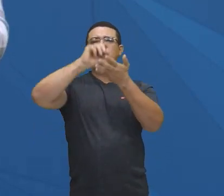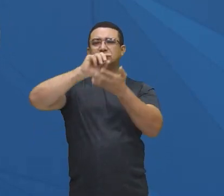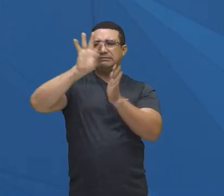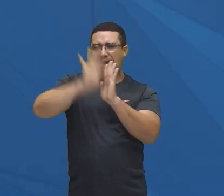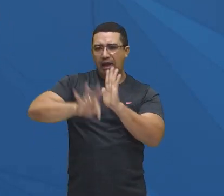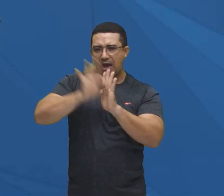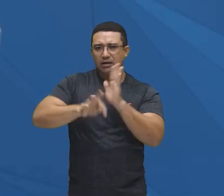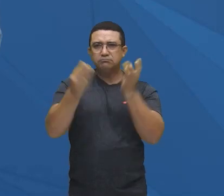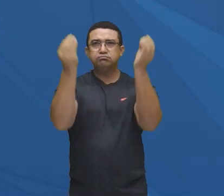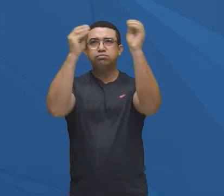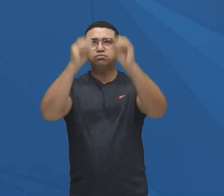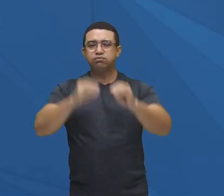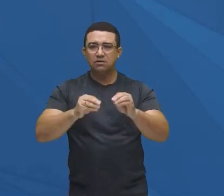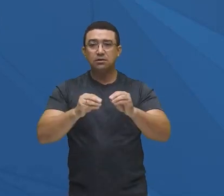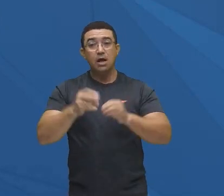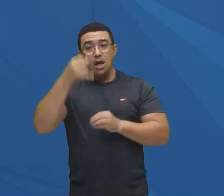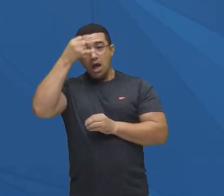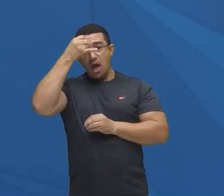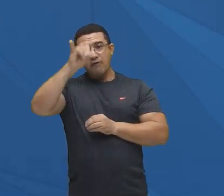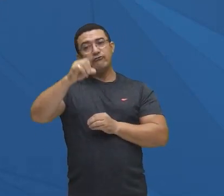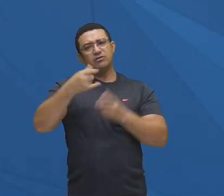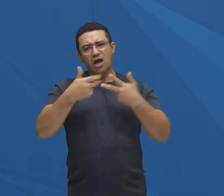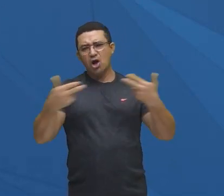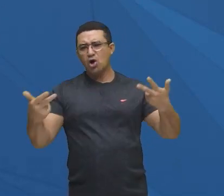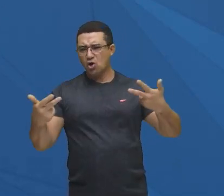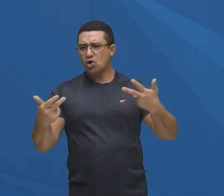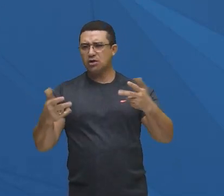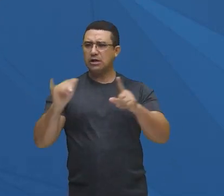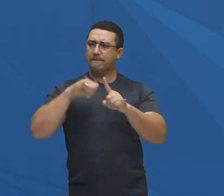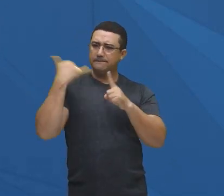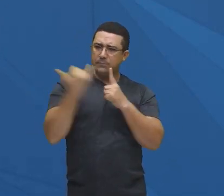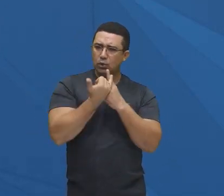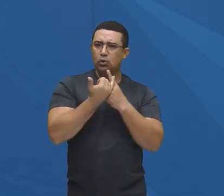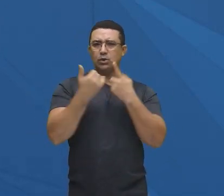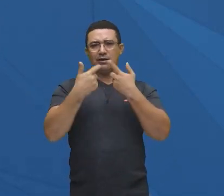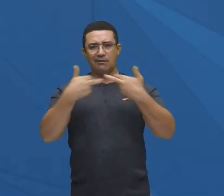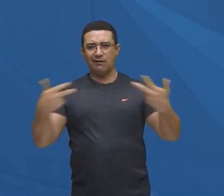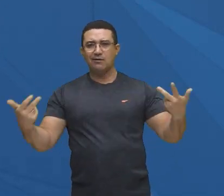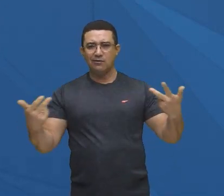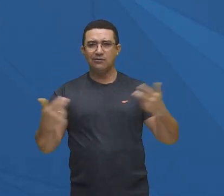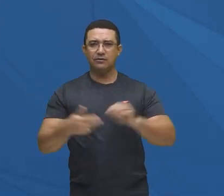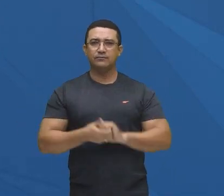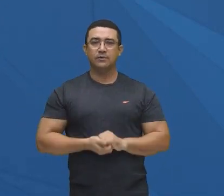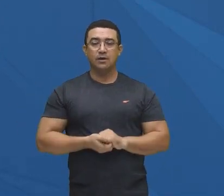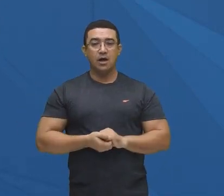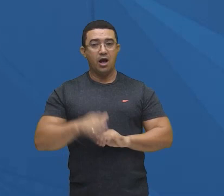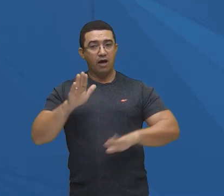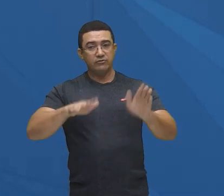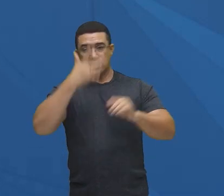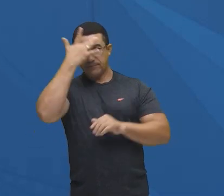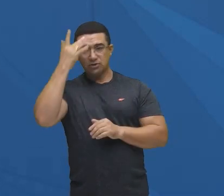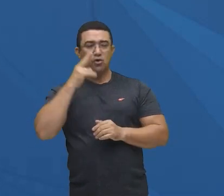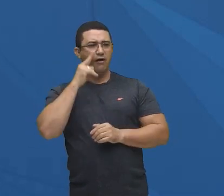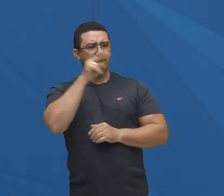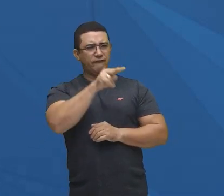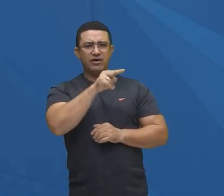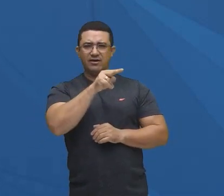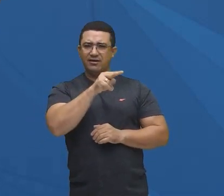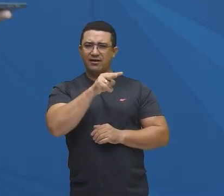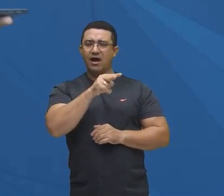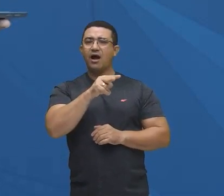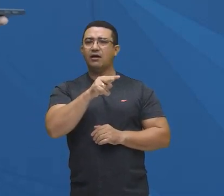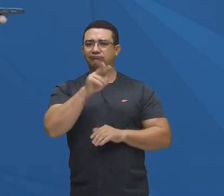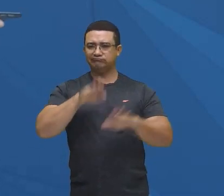né? Bullying, informações mal que tenham ali, né? Que façam com que pessoas possam ali